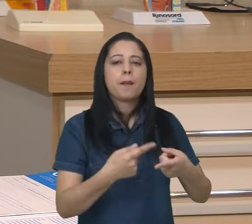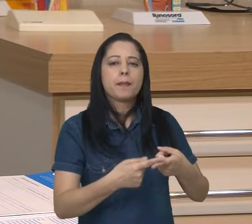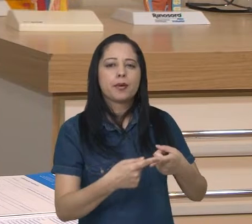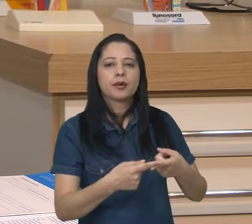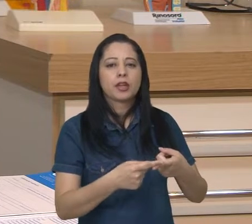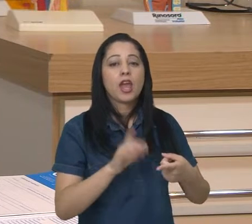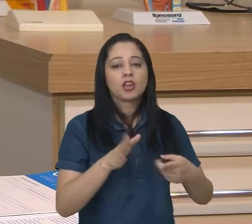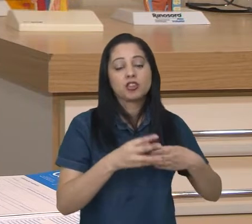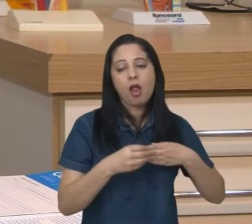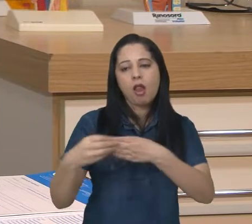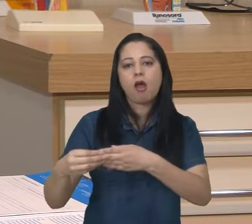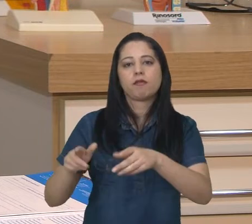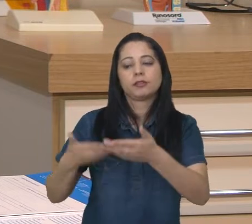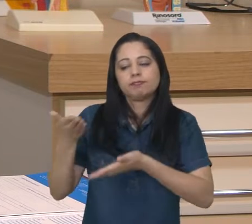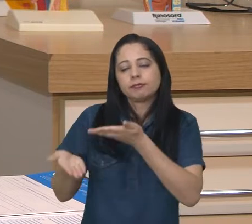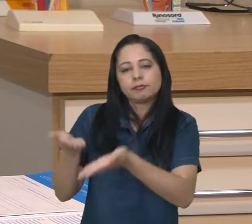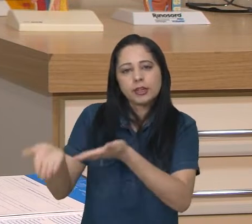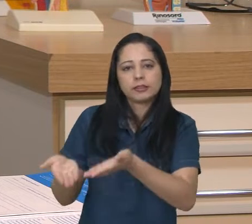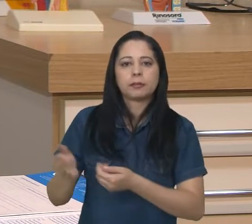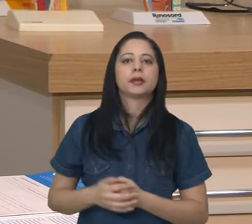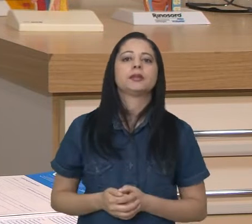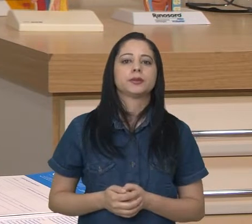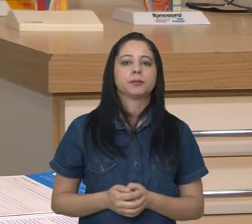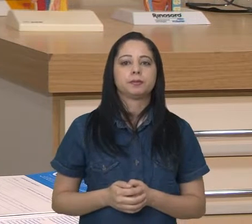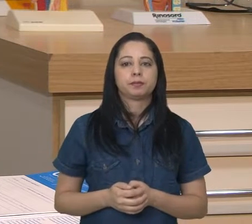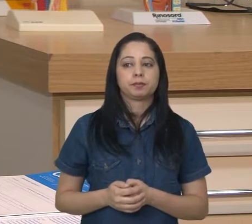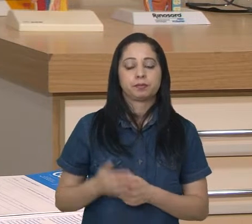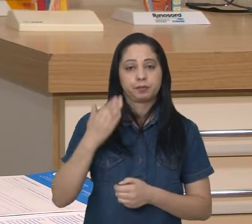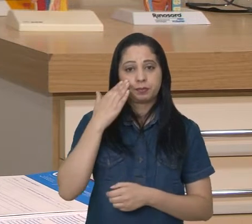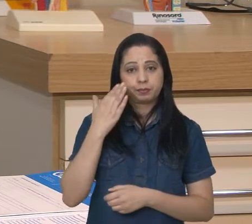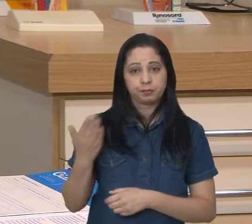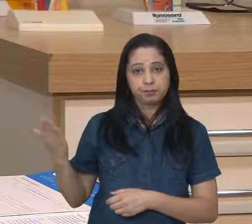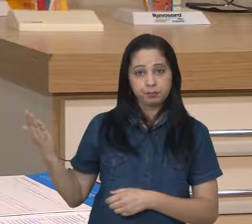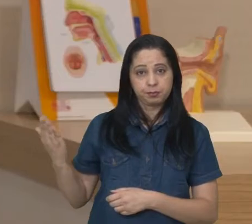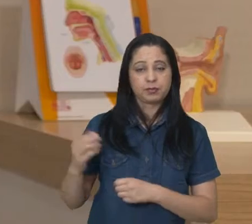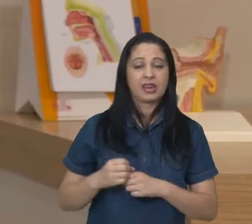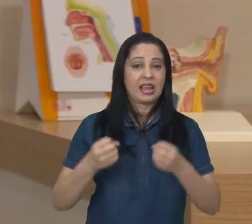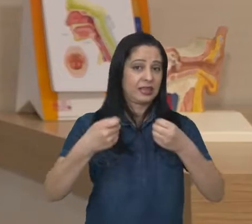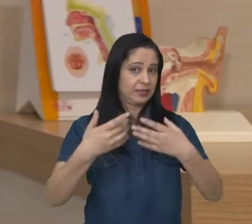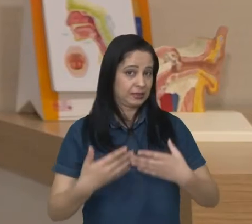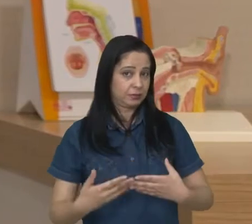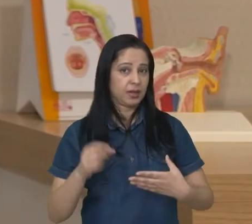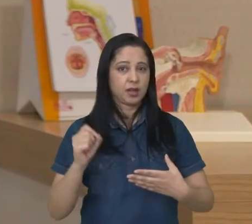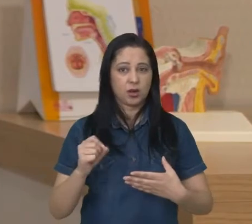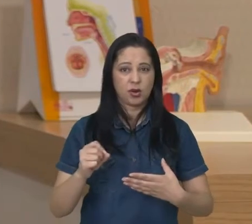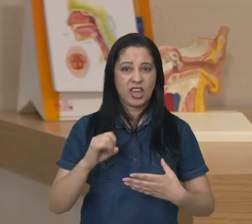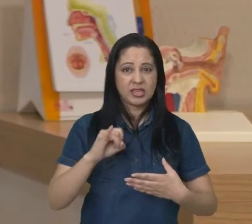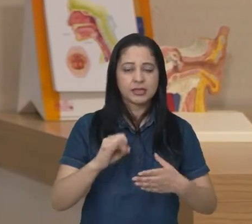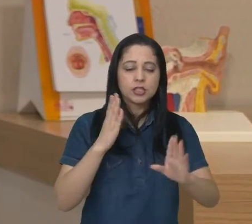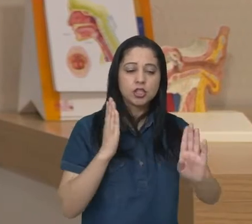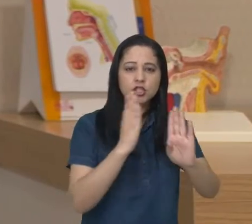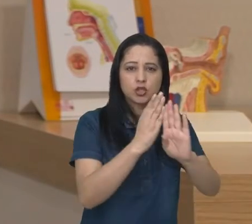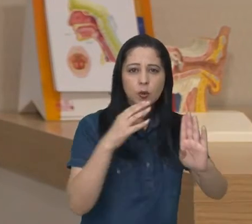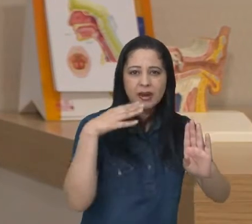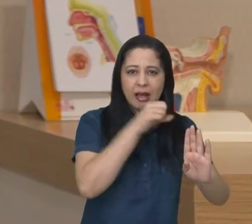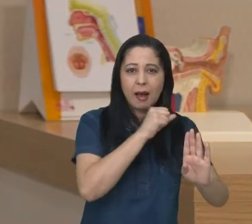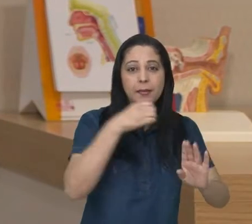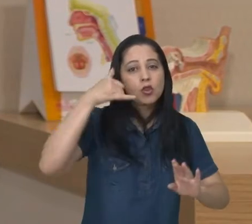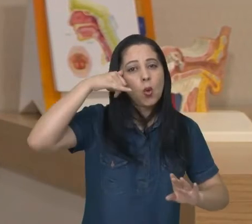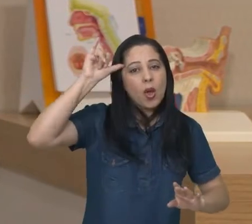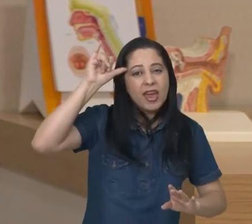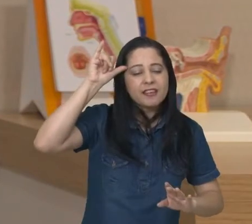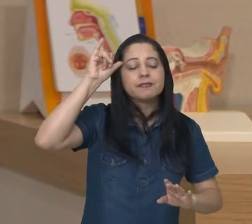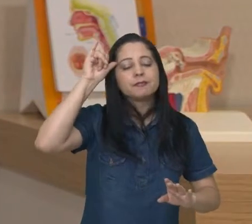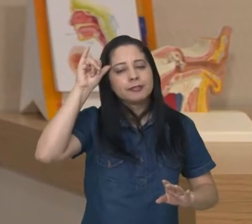e precoce, efetivamente, né, e já encaminhar para o tratamento. Lígia também complementa que a detecção